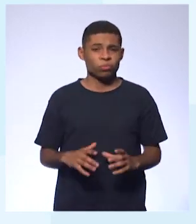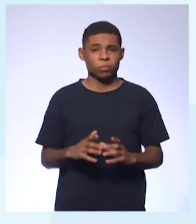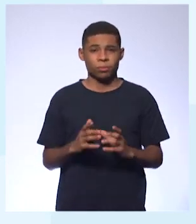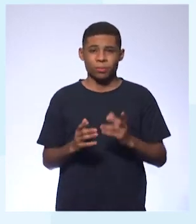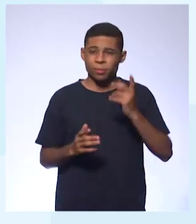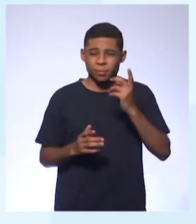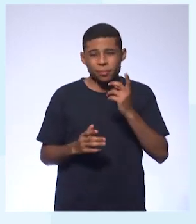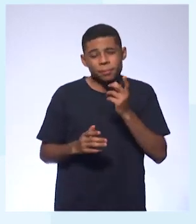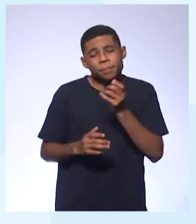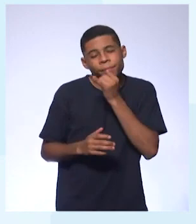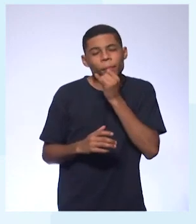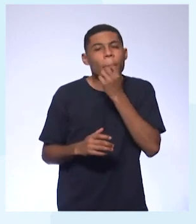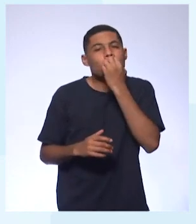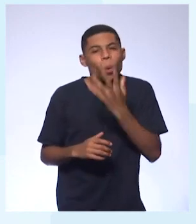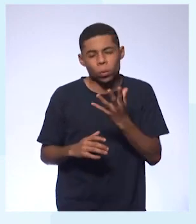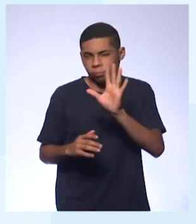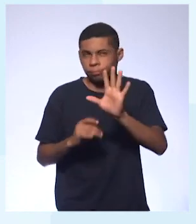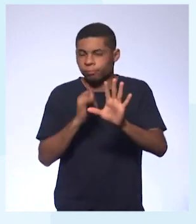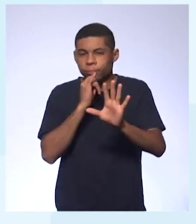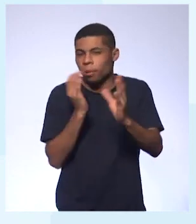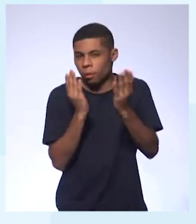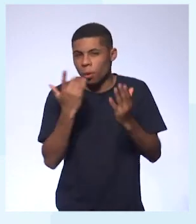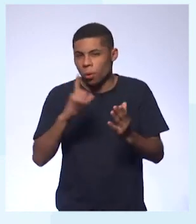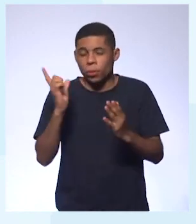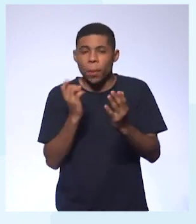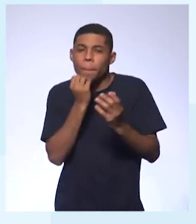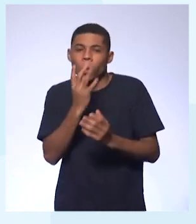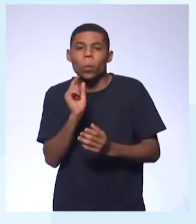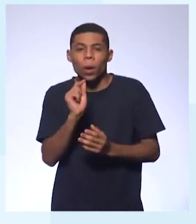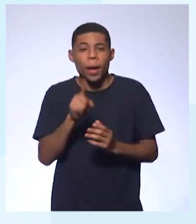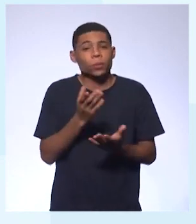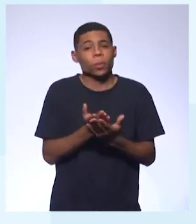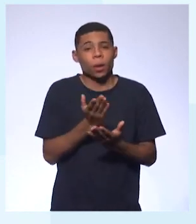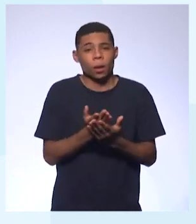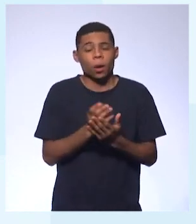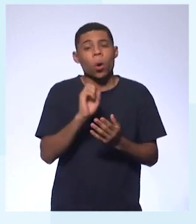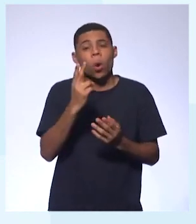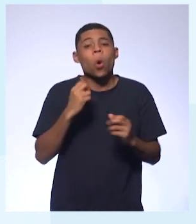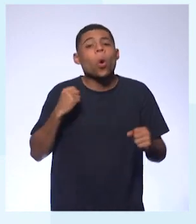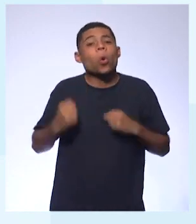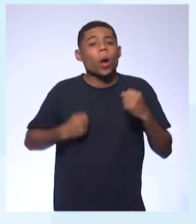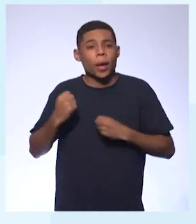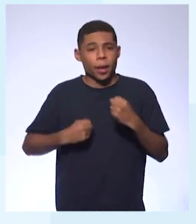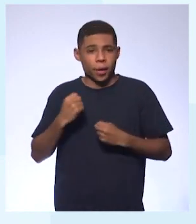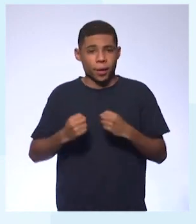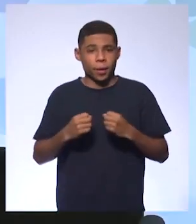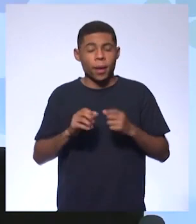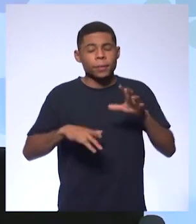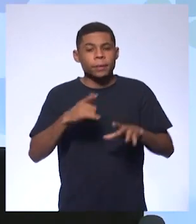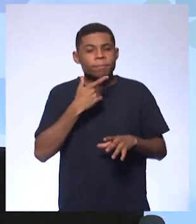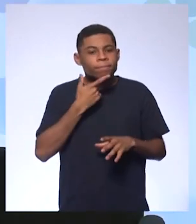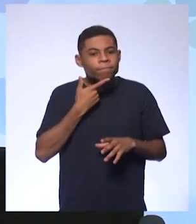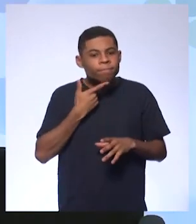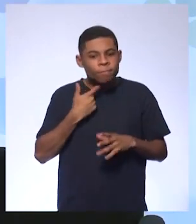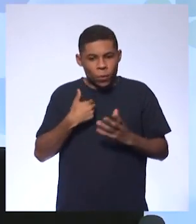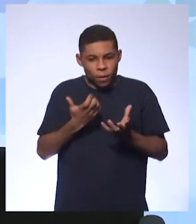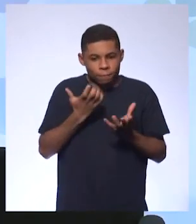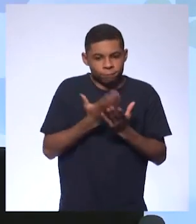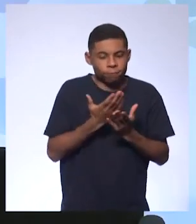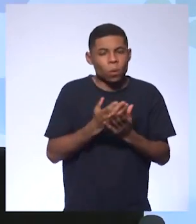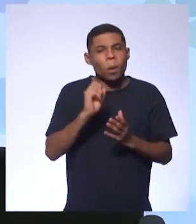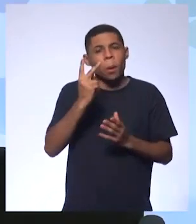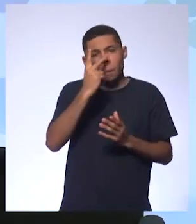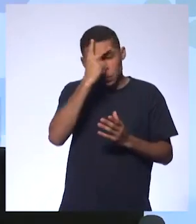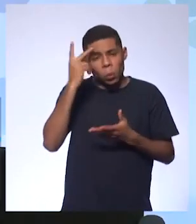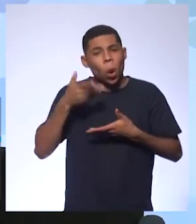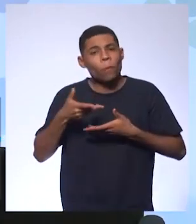a gente poderia pensar aqui também nessa deixa, seria o estudar ou correr. Surge a vontade, um estímulo, alguém te